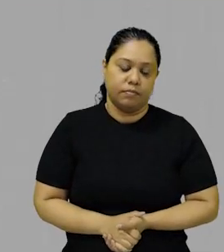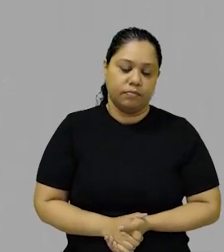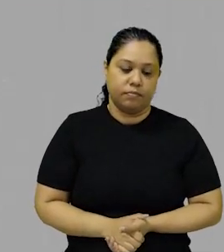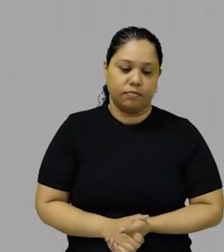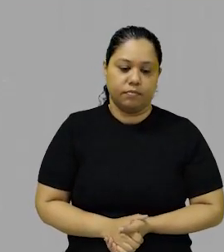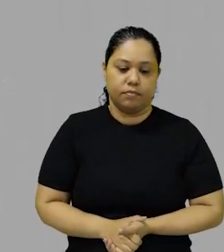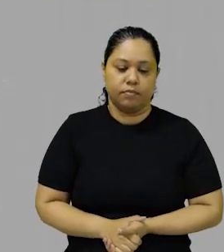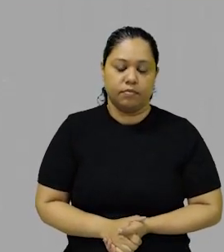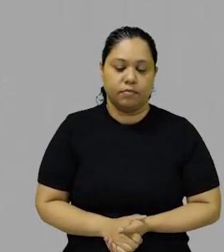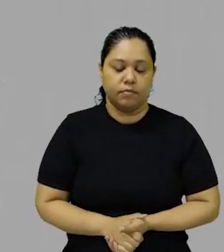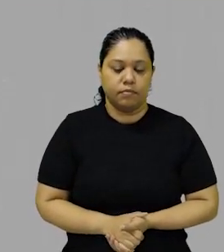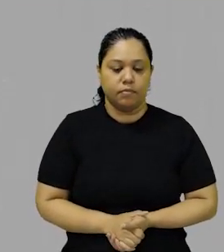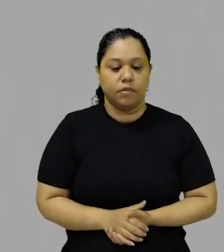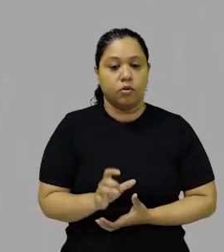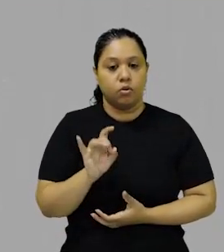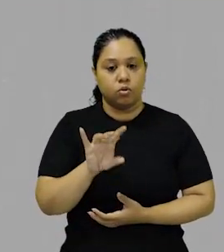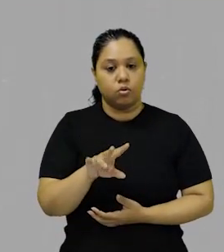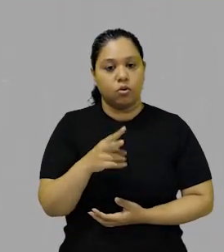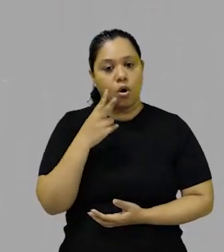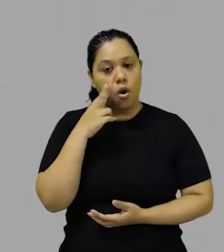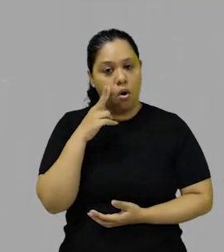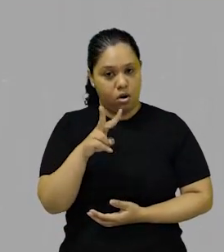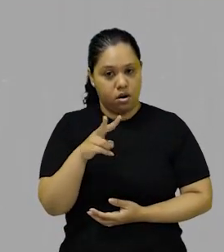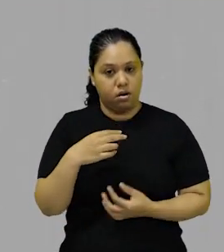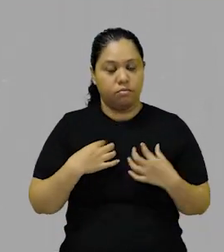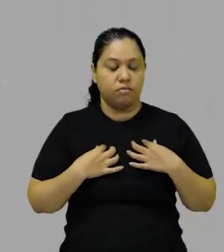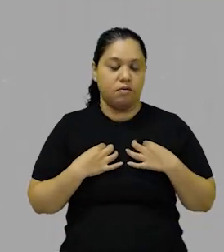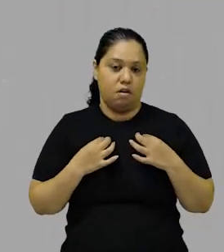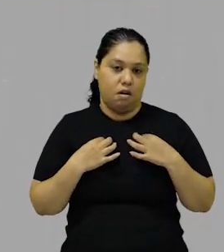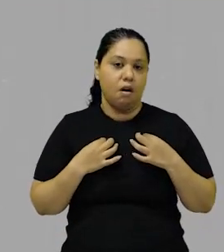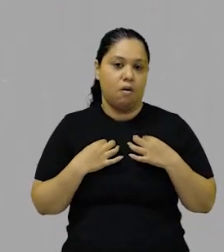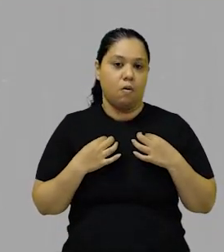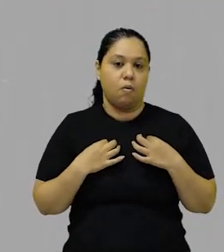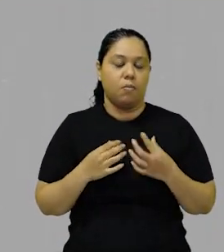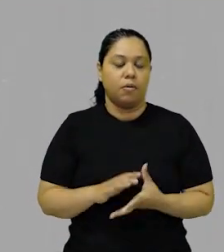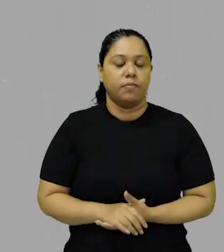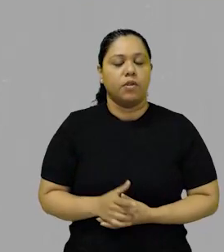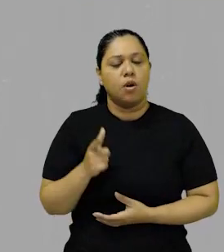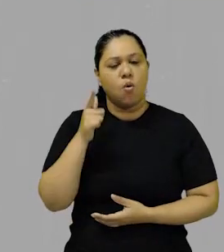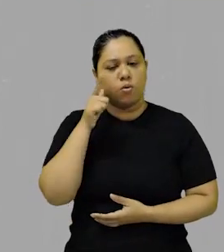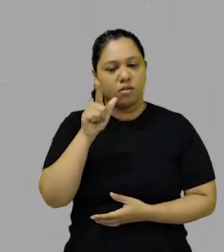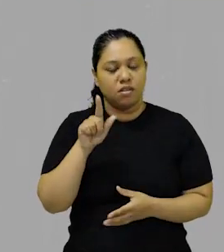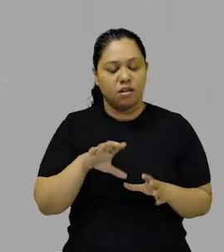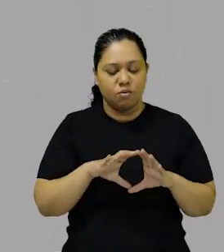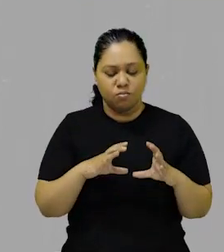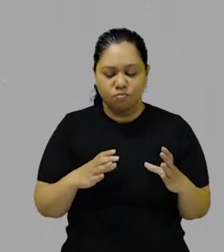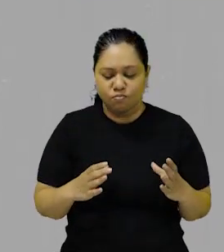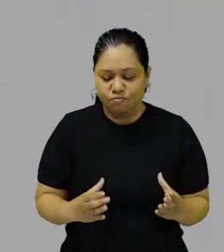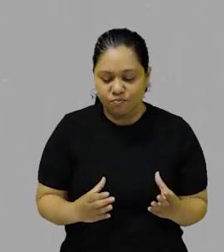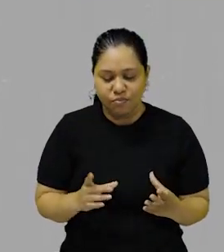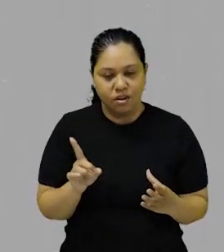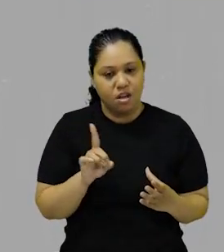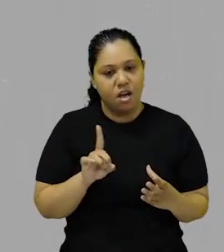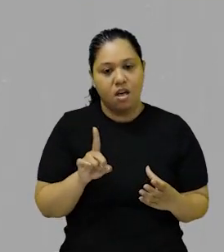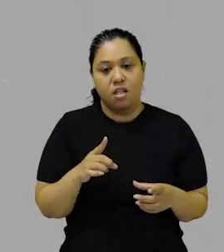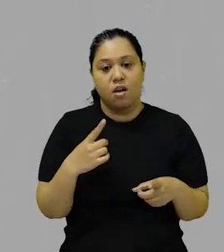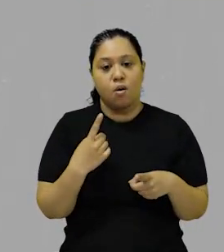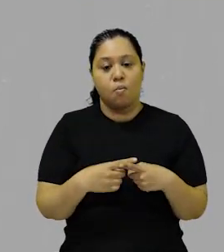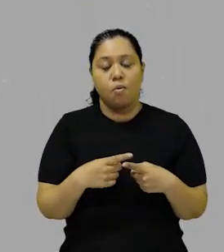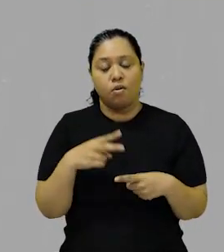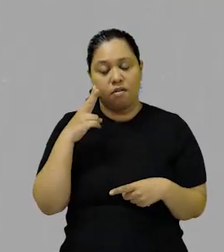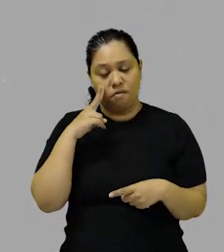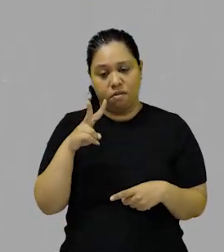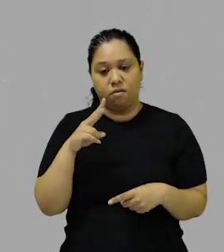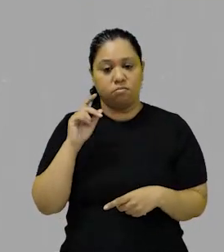your dress. Só olhando pela sua roupa. Então, ela conseguiu, não é pela bola de cristal, mas sim porque ela viu a